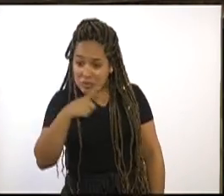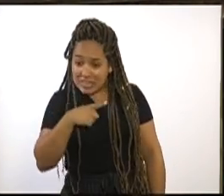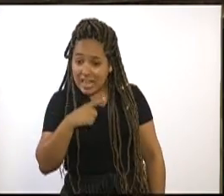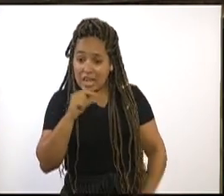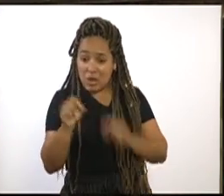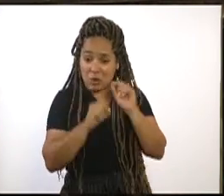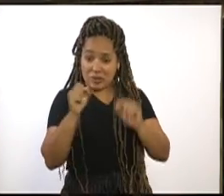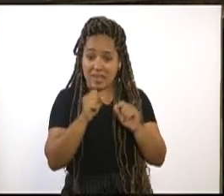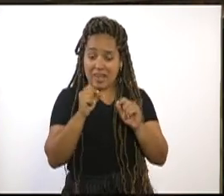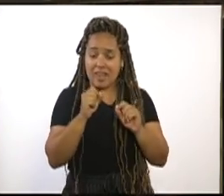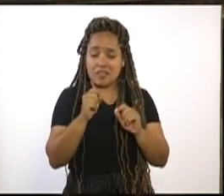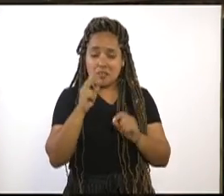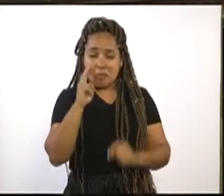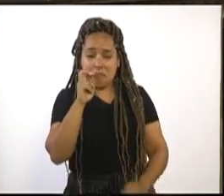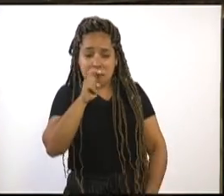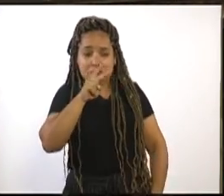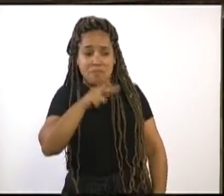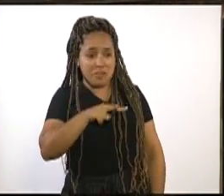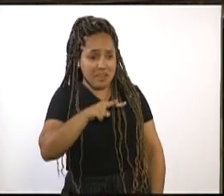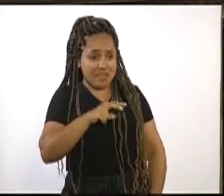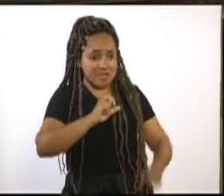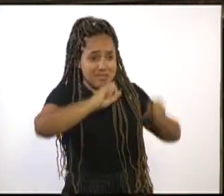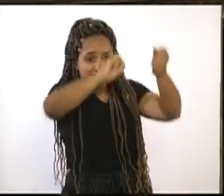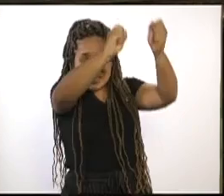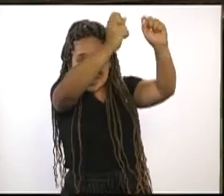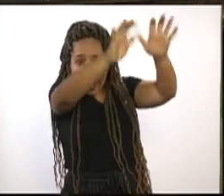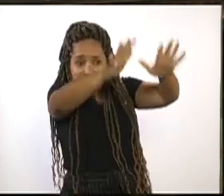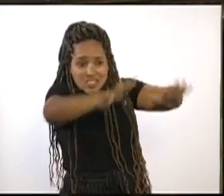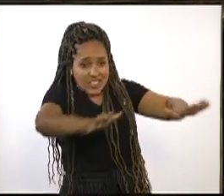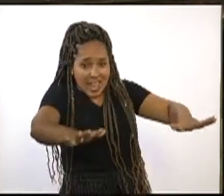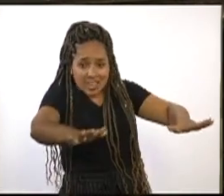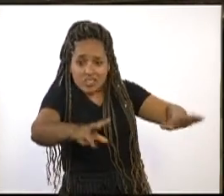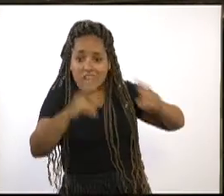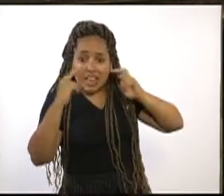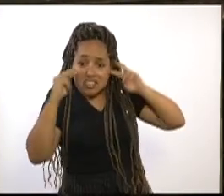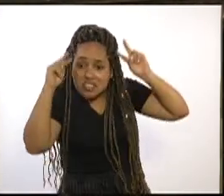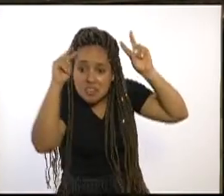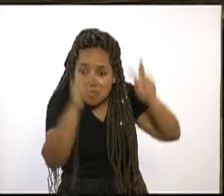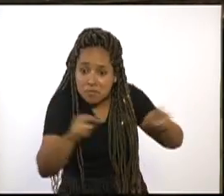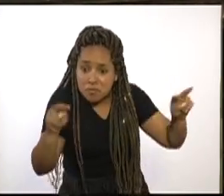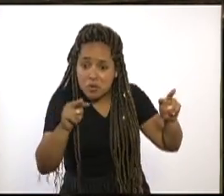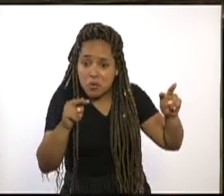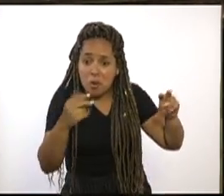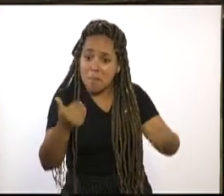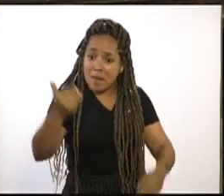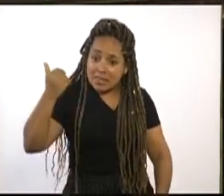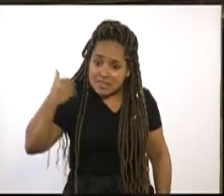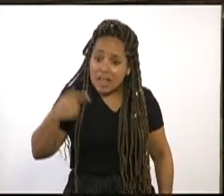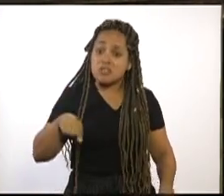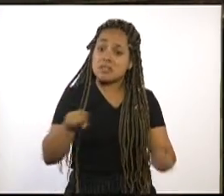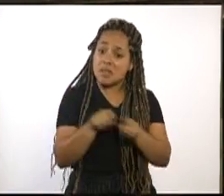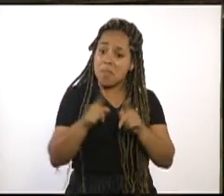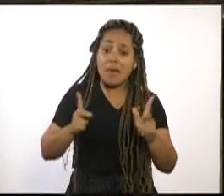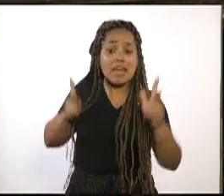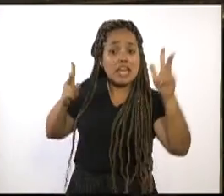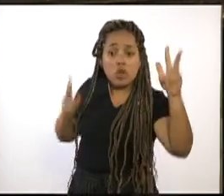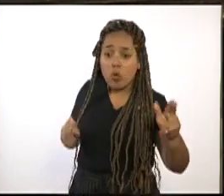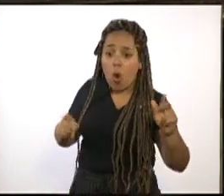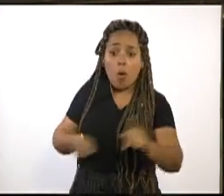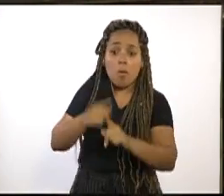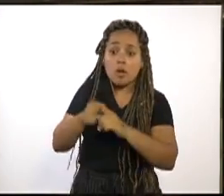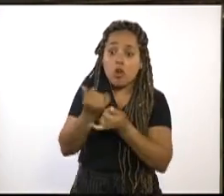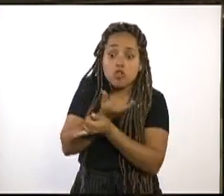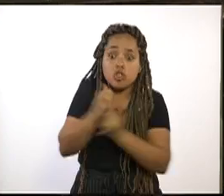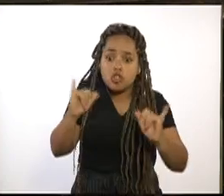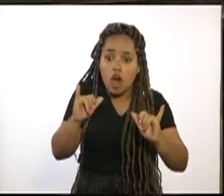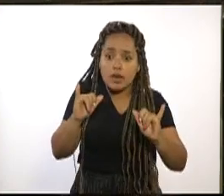no epicentro de uma catástrofe como a que nós vivemos e estamos vivendo, porque os impactos, presidente, não